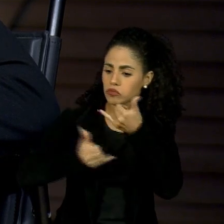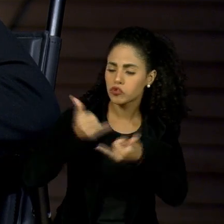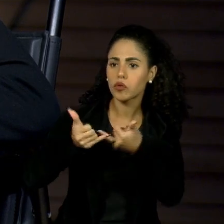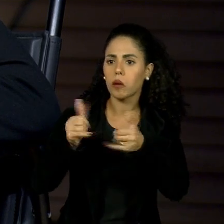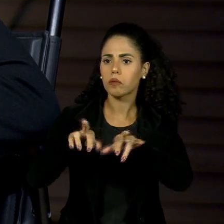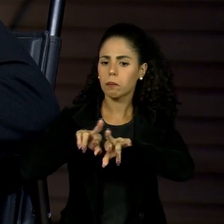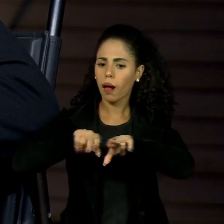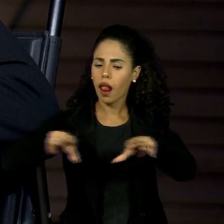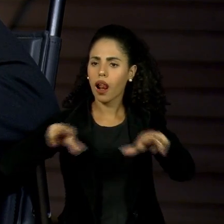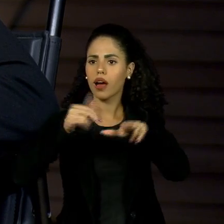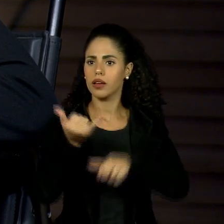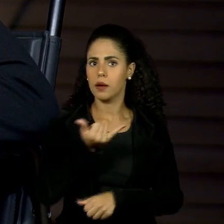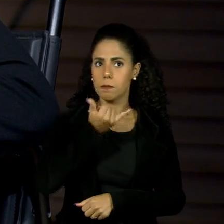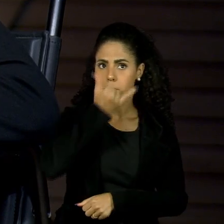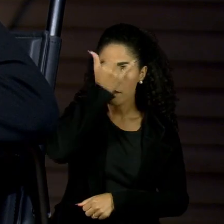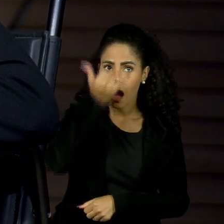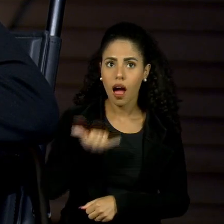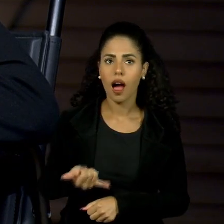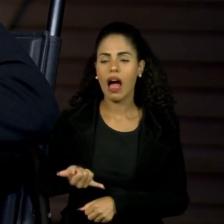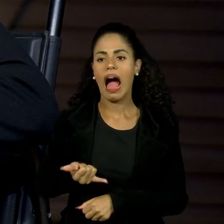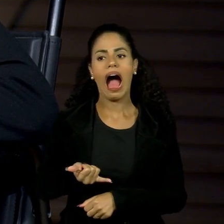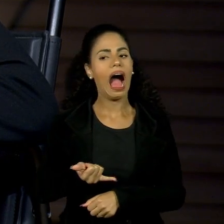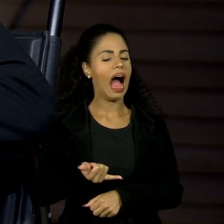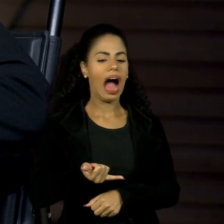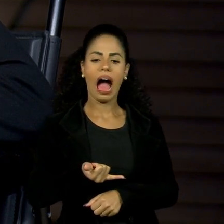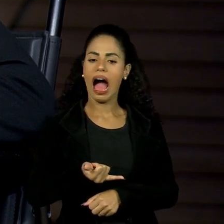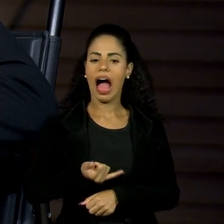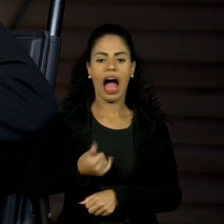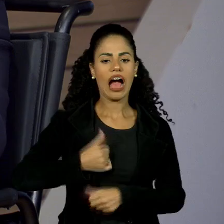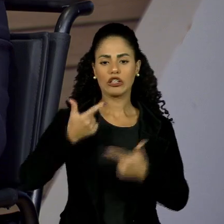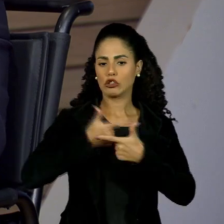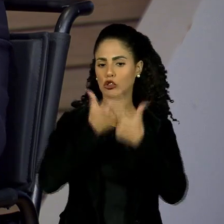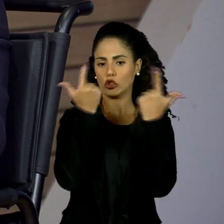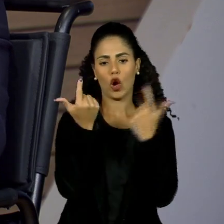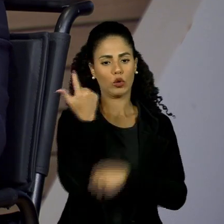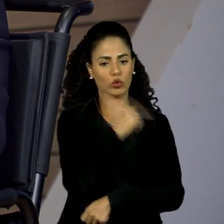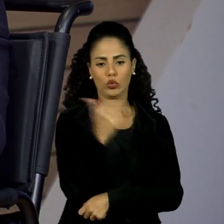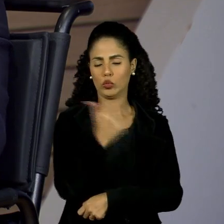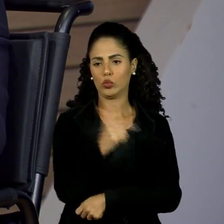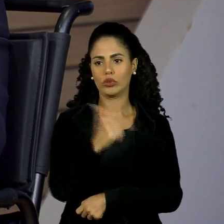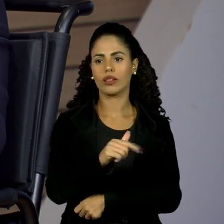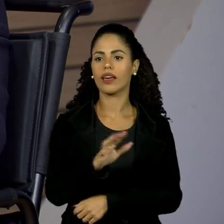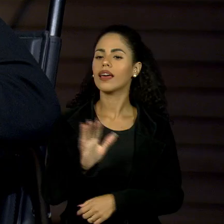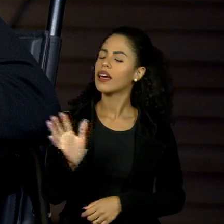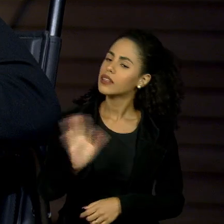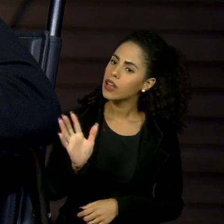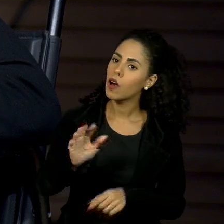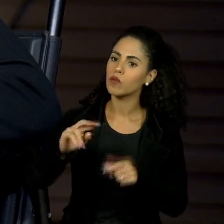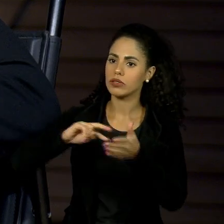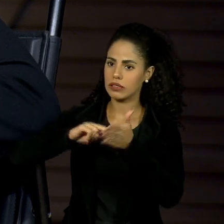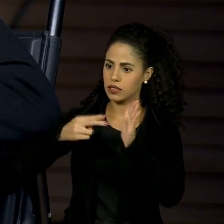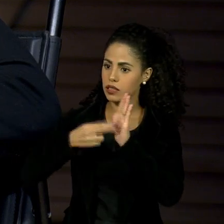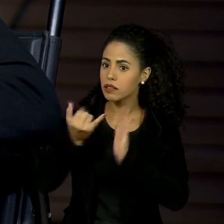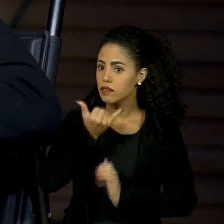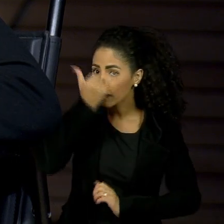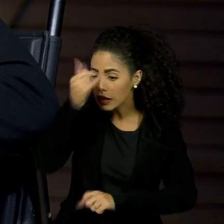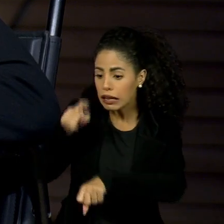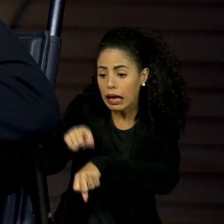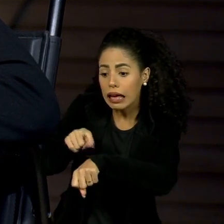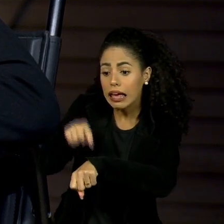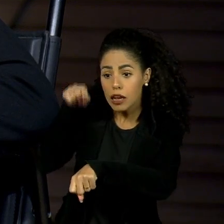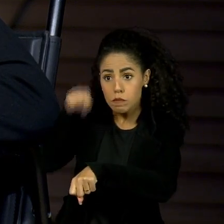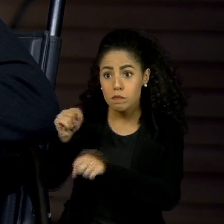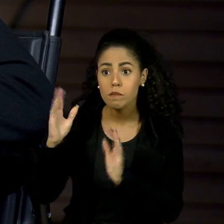é porque é um jogo da má sorte, é um jogo do acaso. Há jogos em que a habilidade pode ter